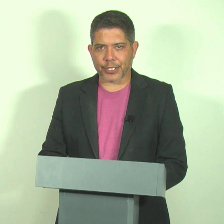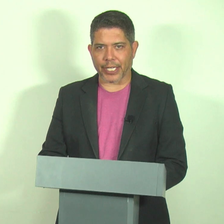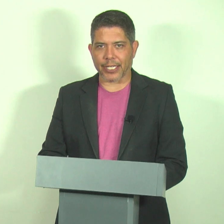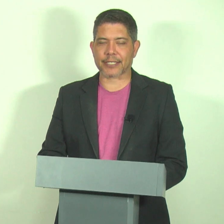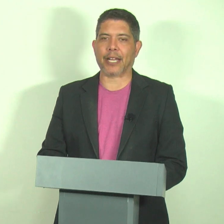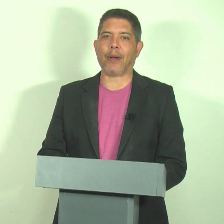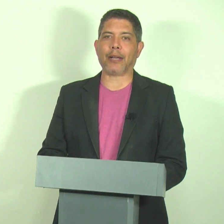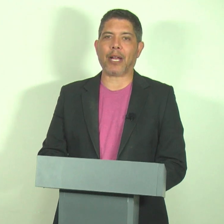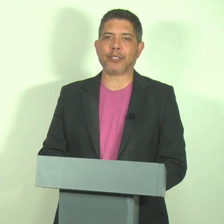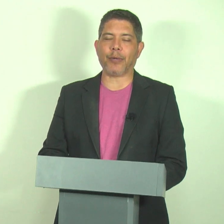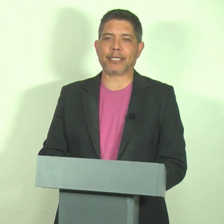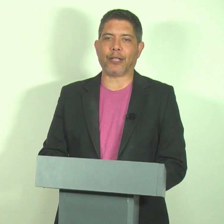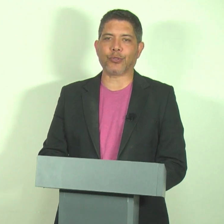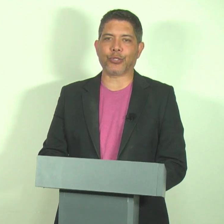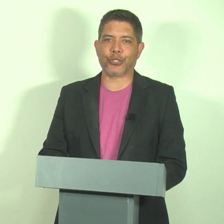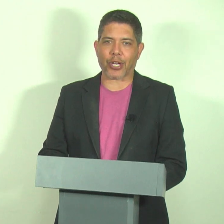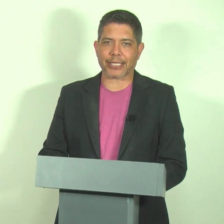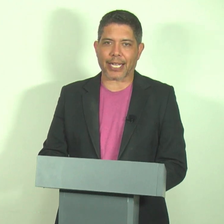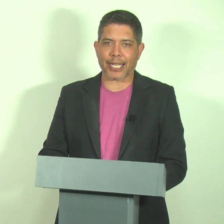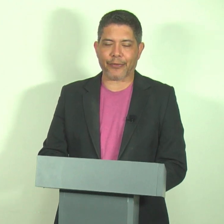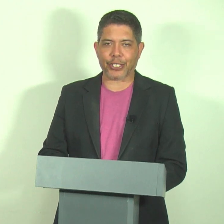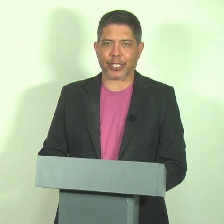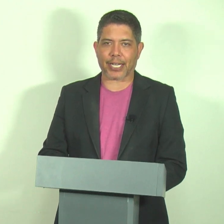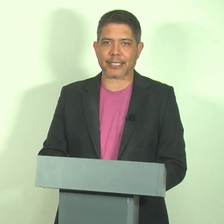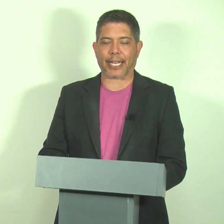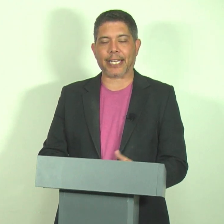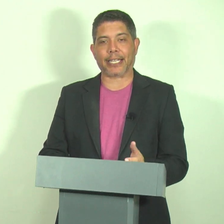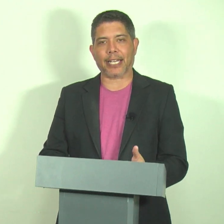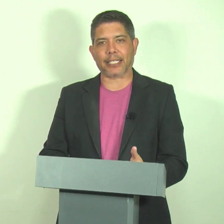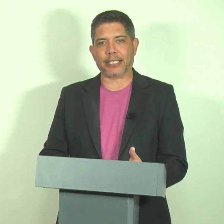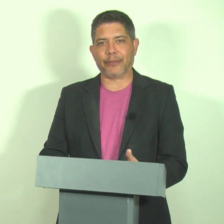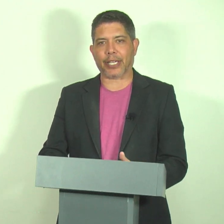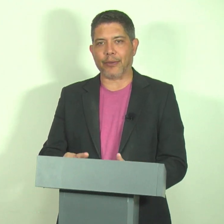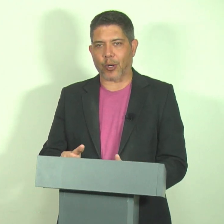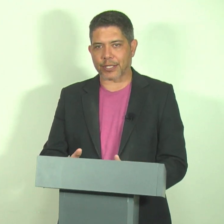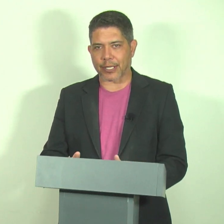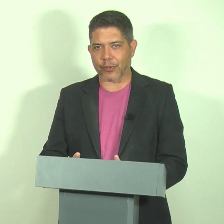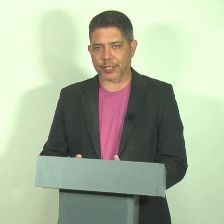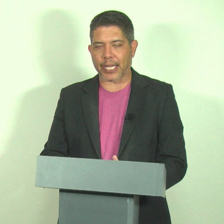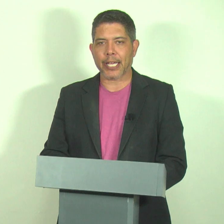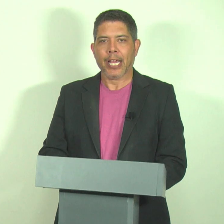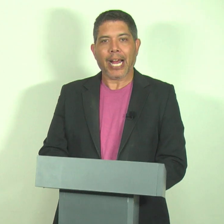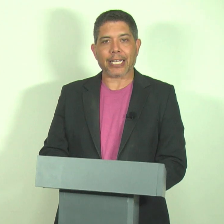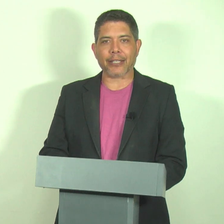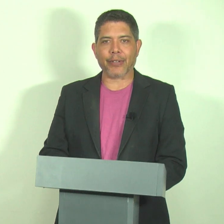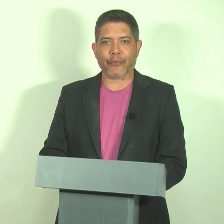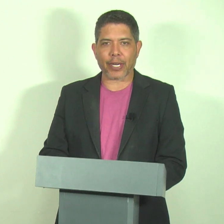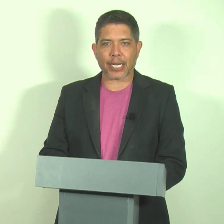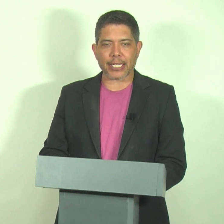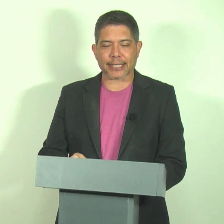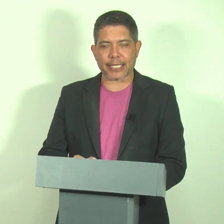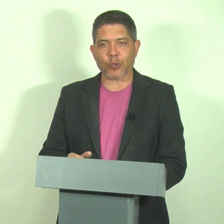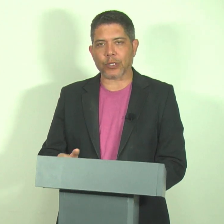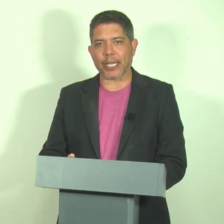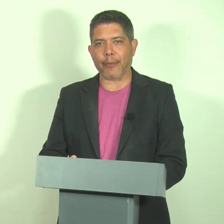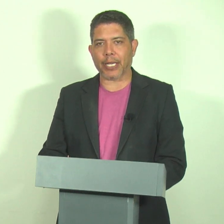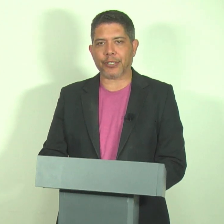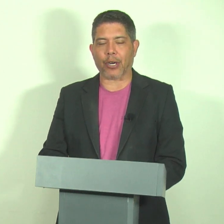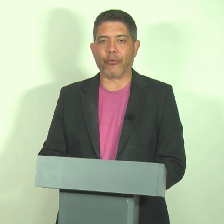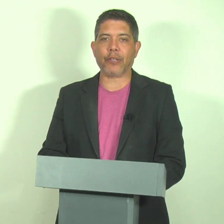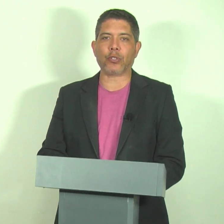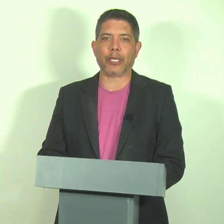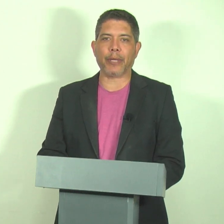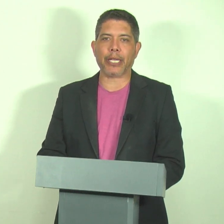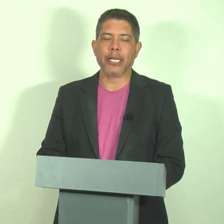Olá, boa noite. Está no ar mais uma edição do JR23 aqui na tela da TV que mostra você a TV Franca